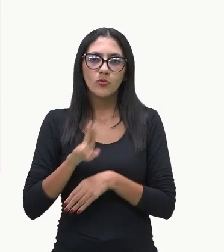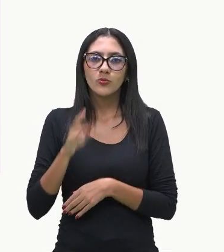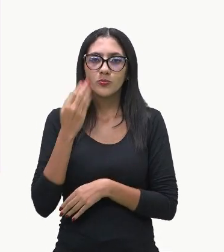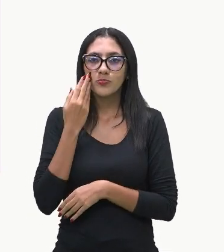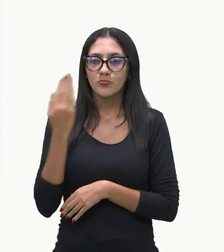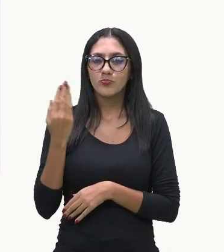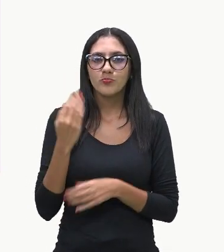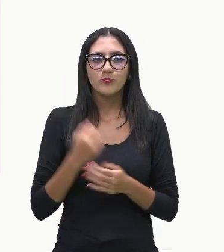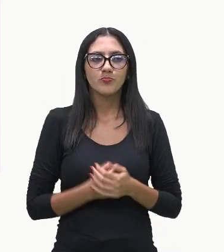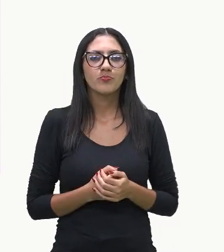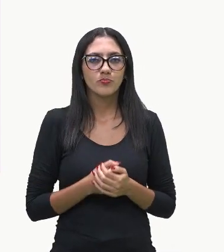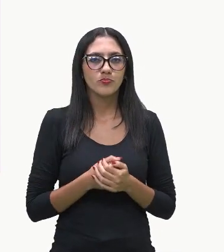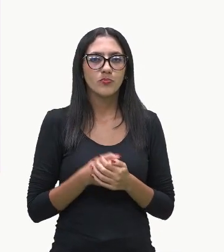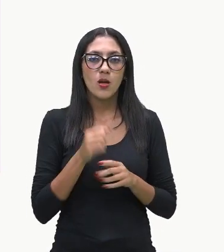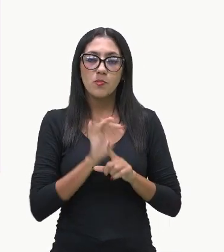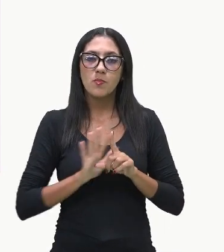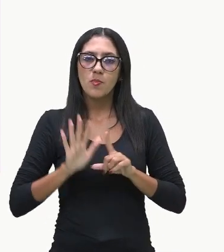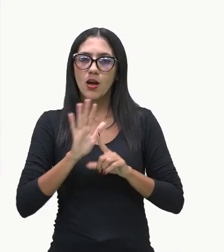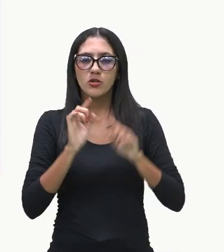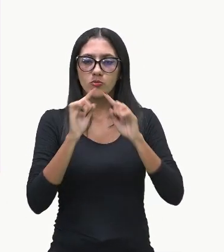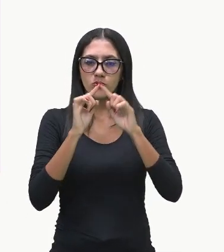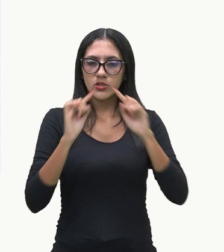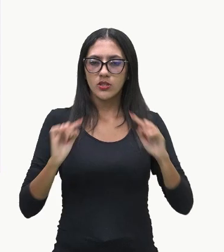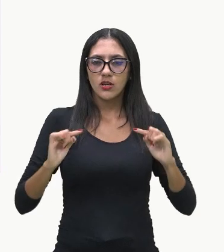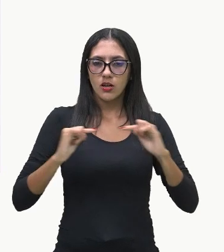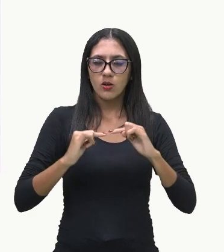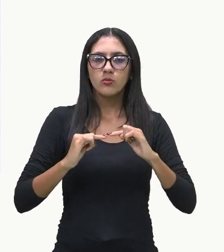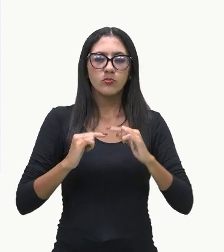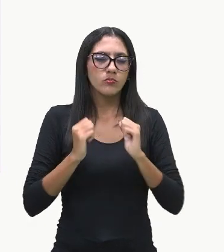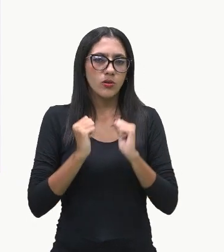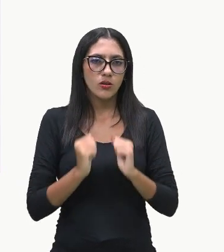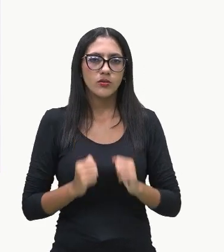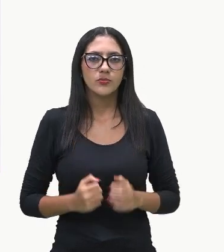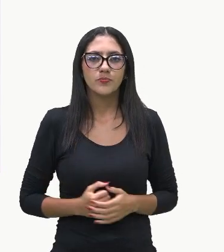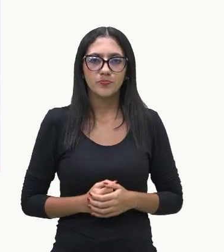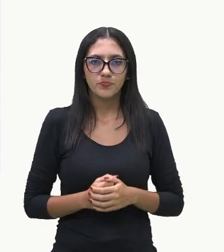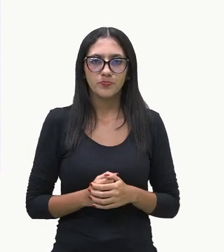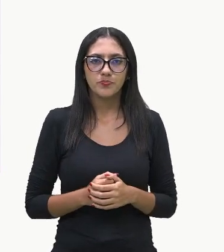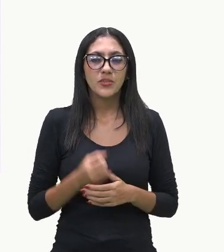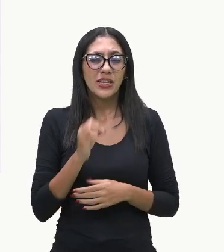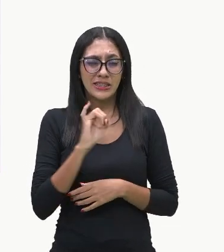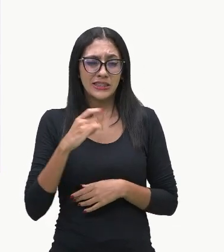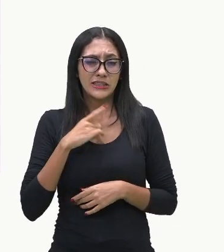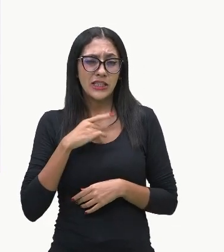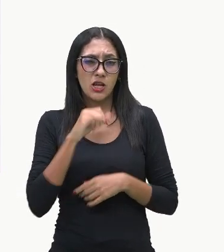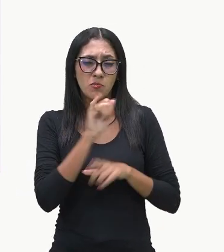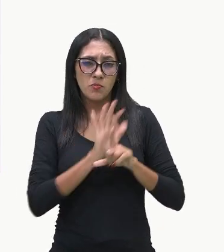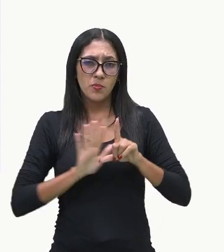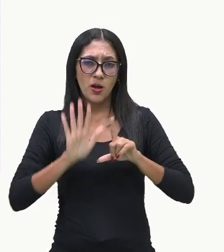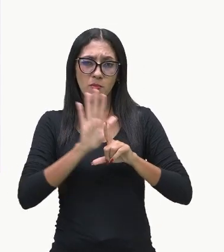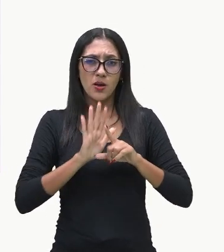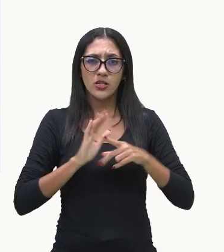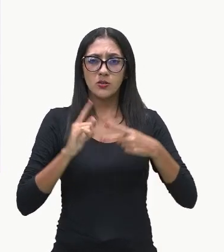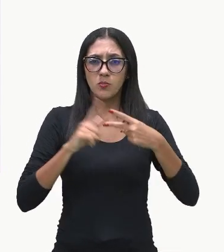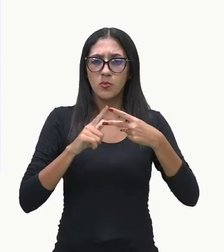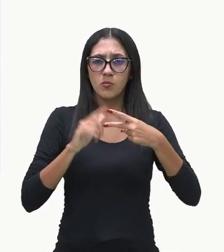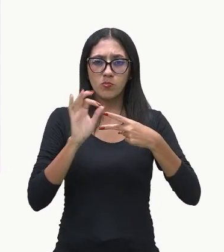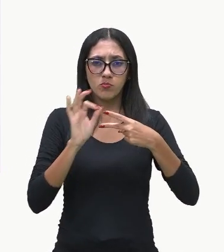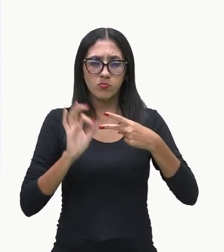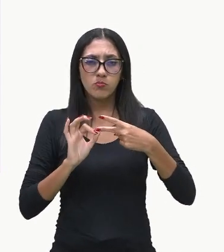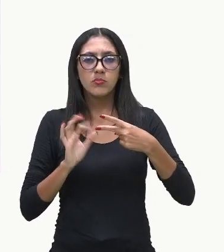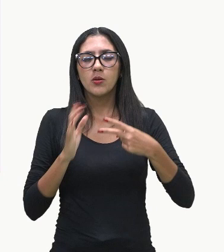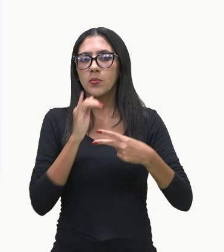o triângulo. O que foi que eu acabei de falar para vocês? Se eu tenho um polígono, eu vou escolher um vértice apenas.